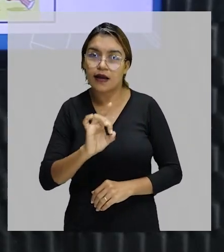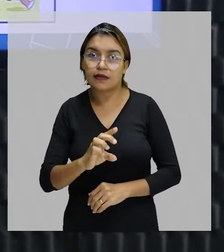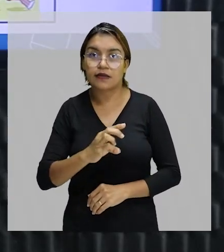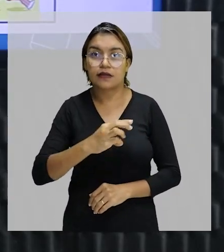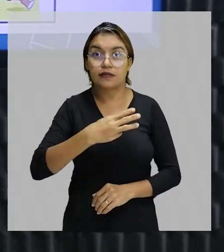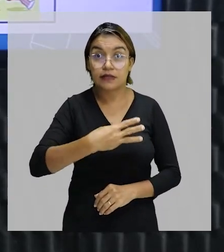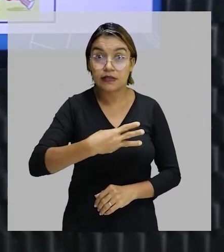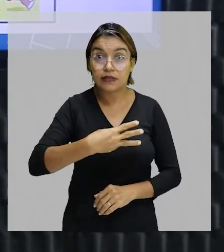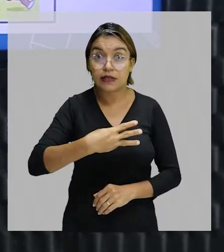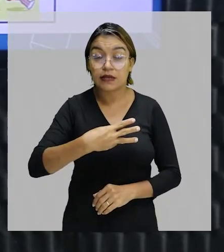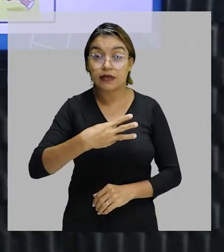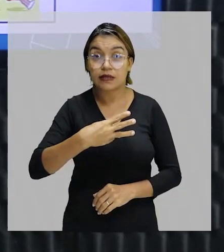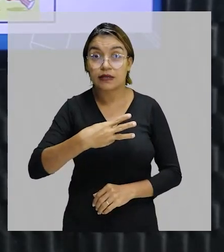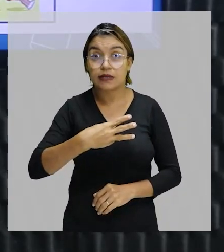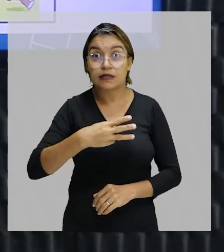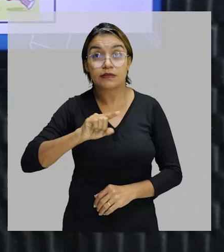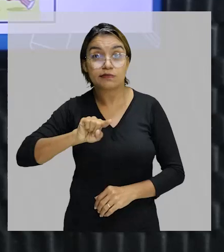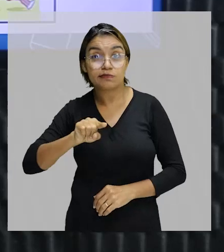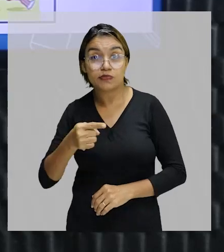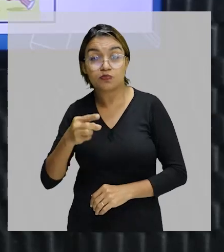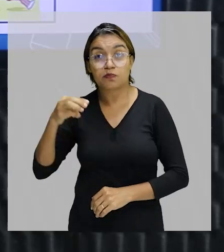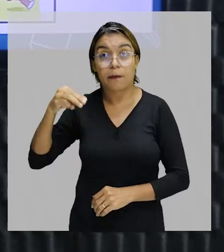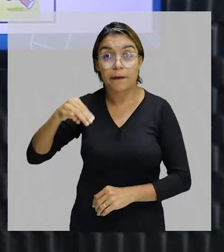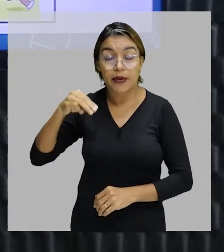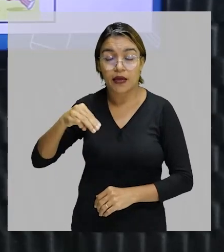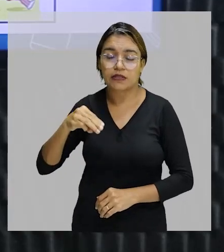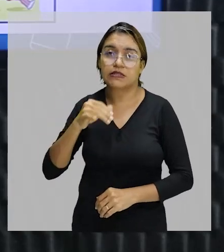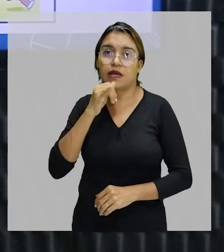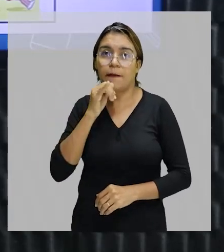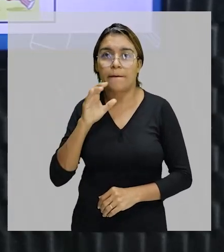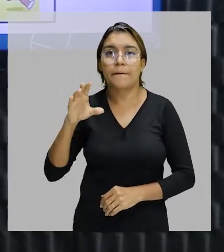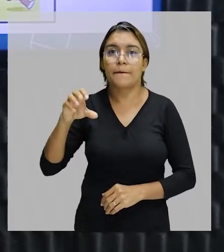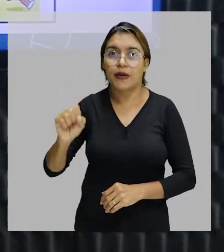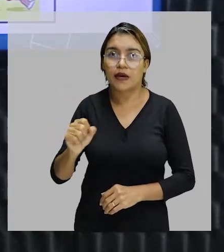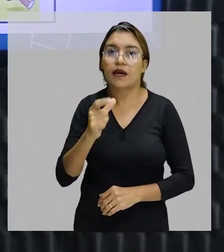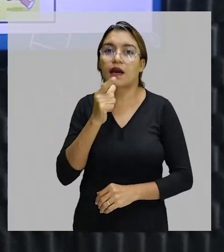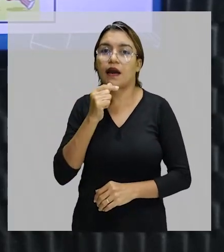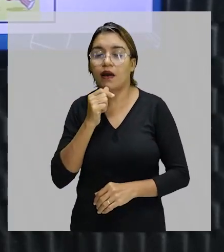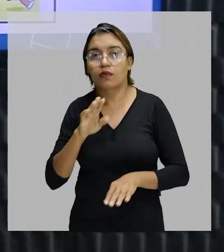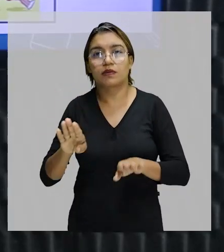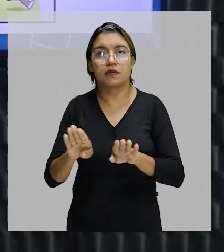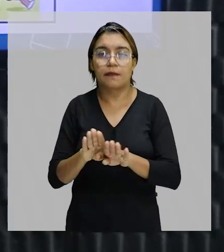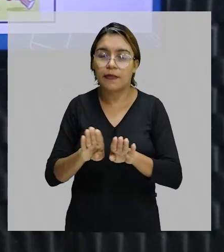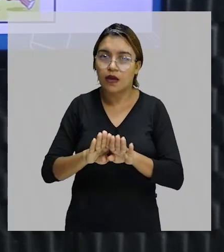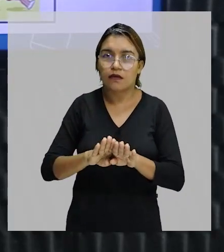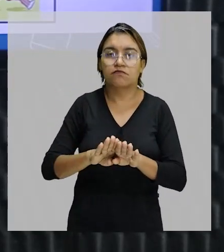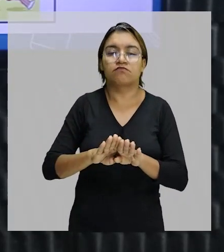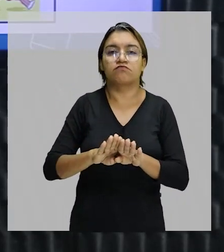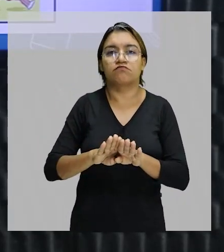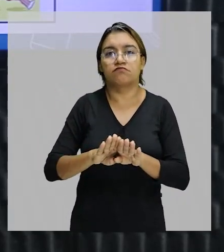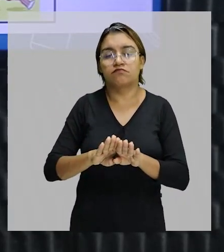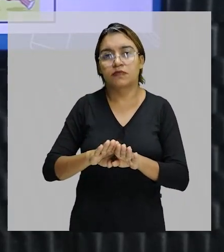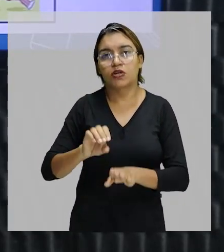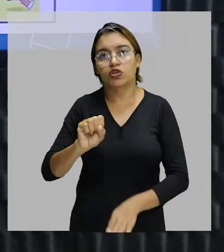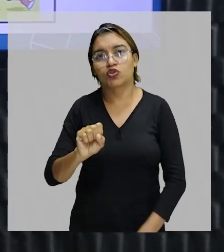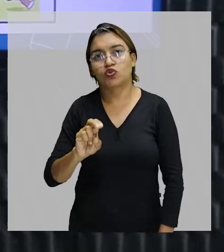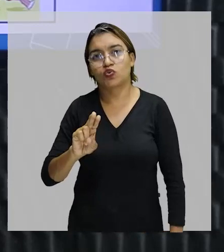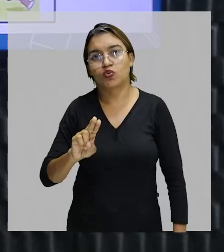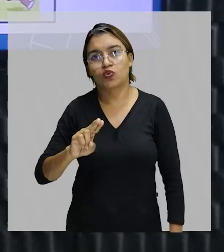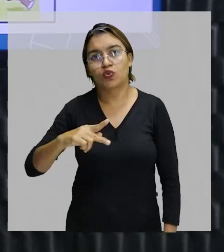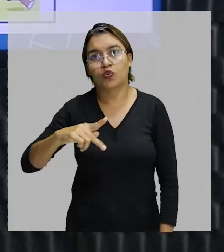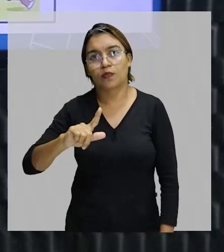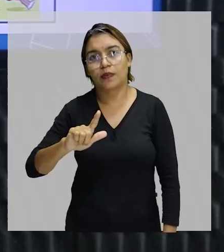um ponto de hidratação. Ele deve pegar a sua hidratação, o seu suplemento, que geralmente eles colocam lá uma garrafinha com o